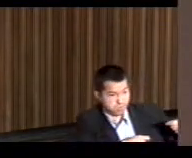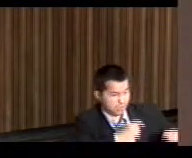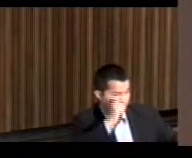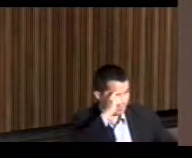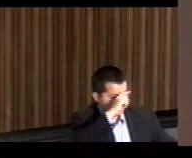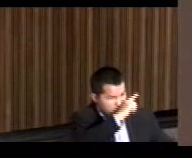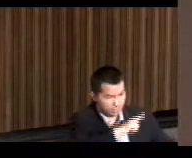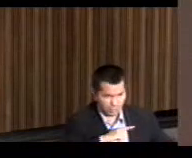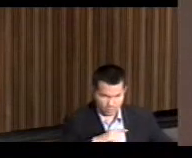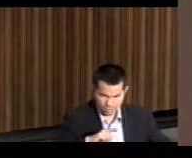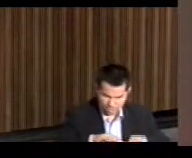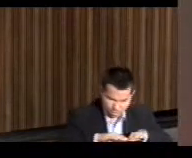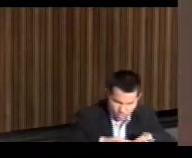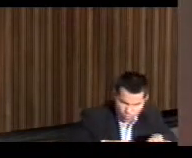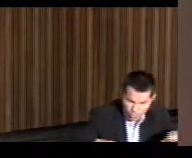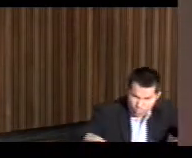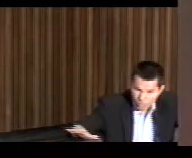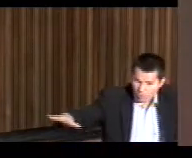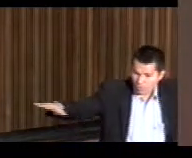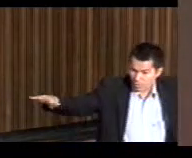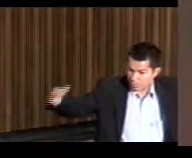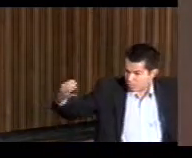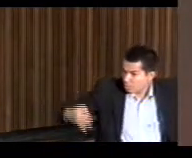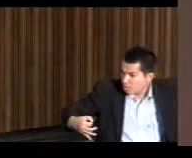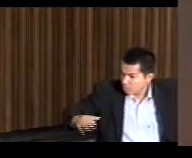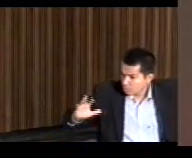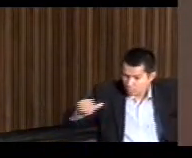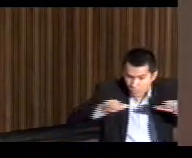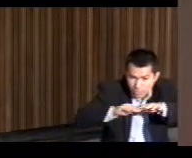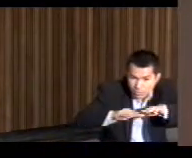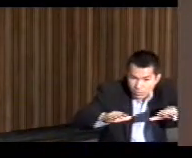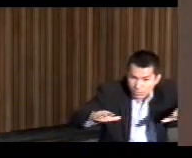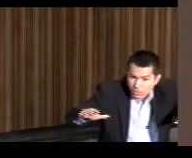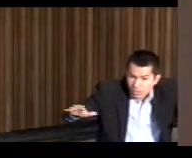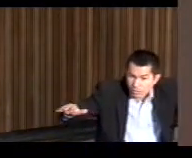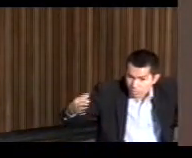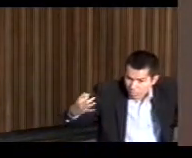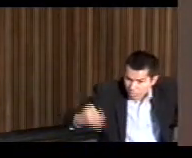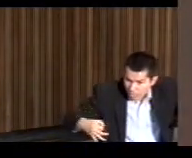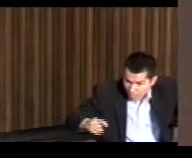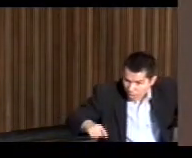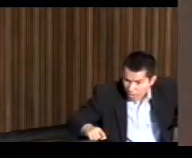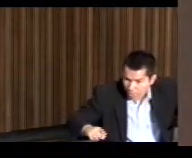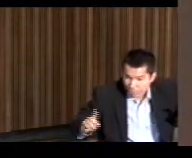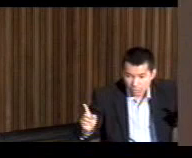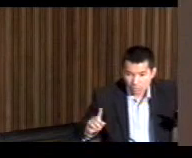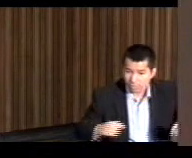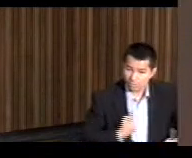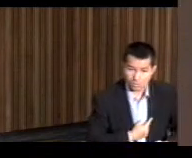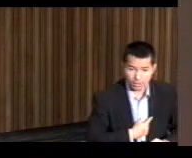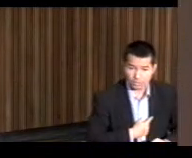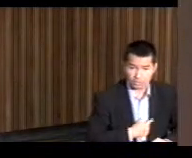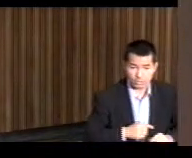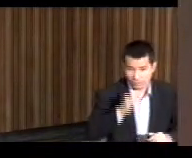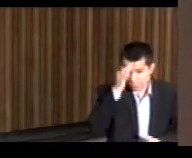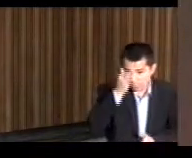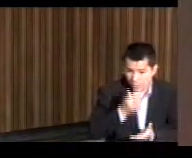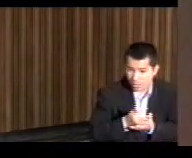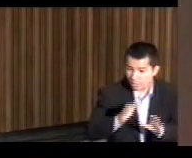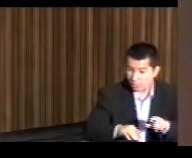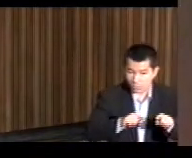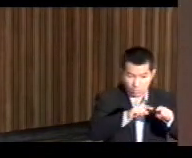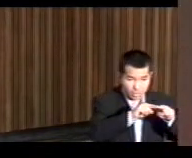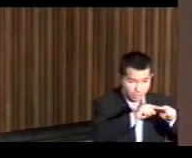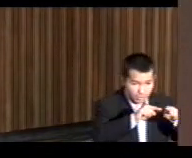Ela não é plana, ela não tem um tom só. A jornada da fé tem dias em que eu estou no pico